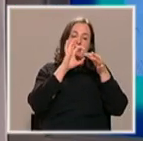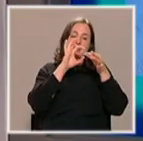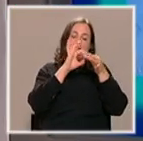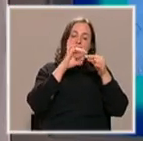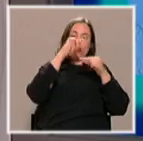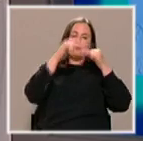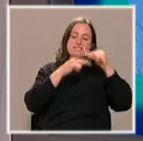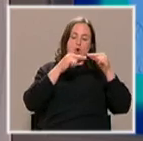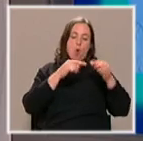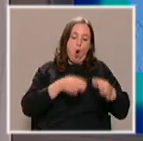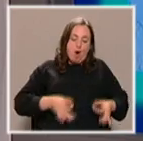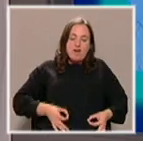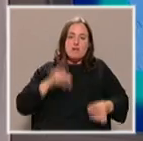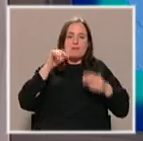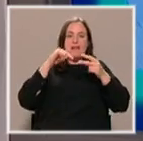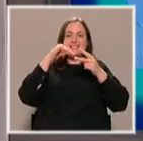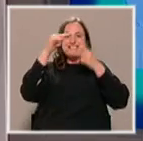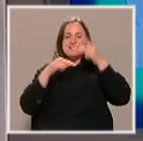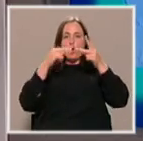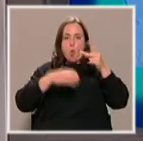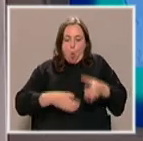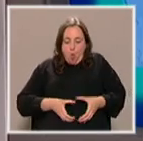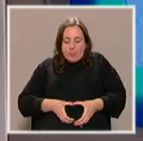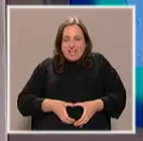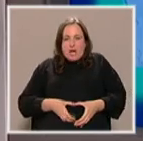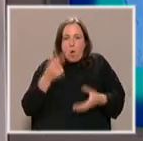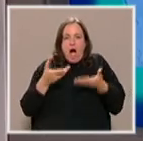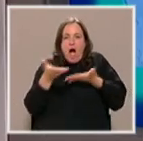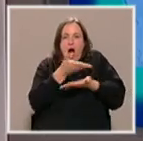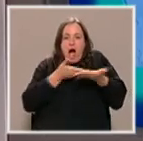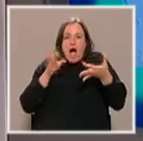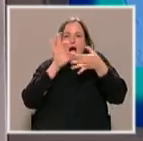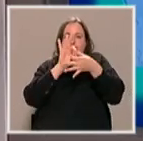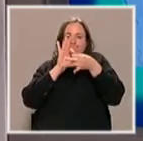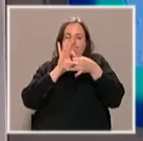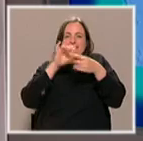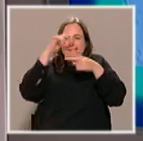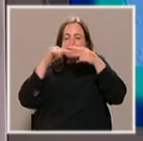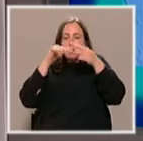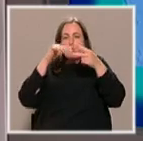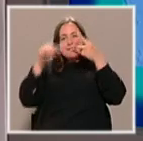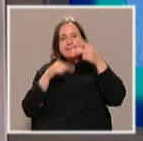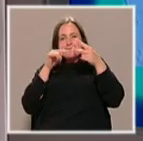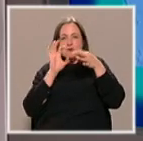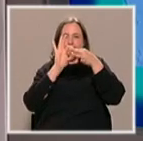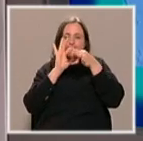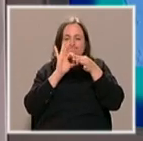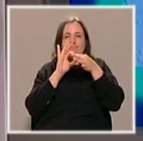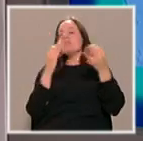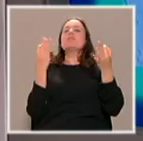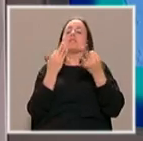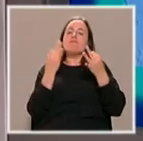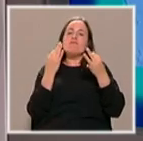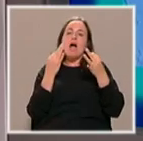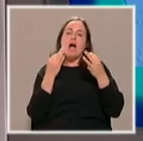pelo ciclo uterino e percebemos que existe uma correlação, uma sincronia entre os dois ciclos. Atendendo a que o momento